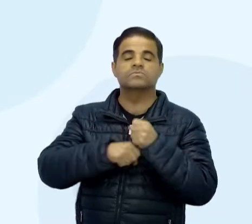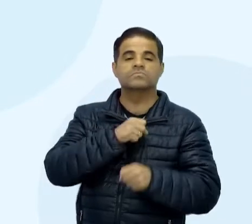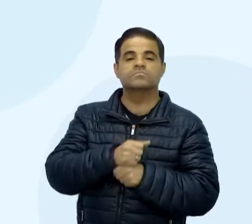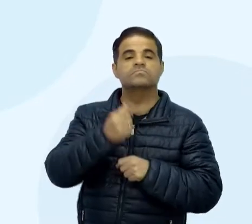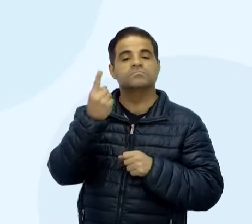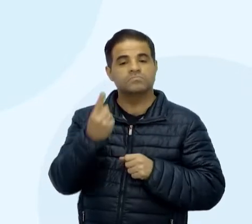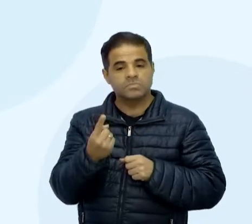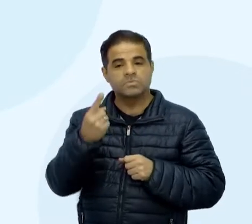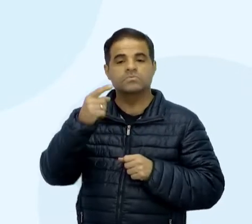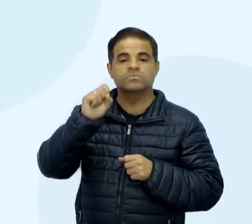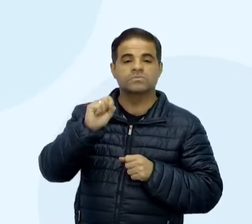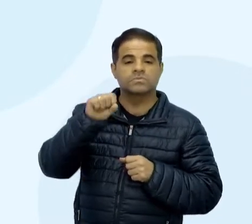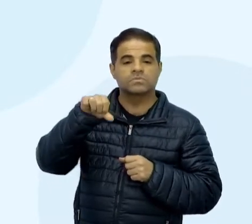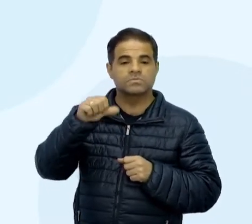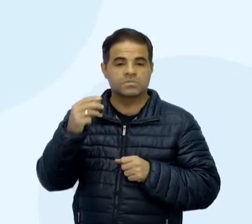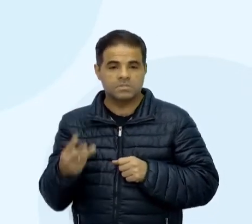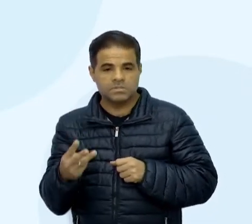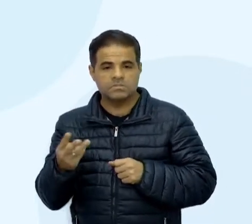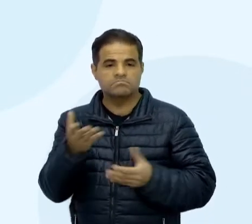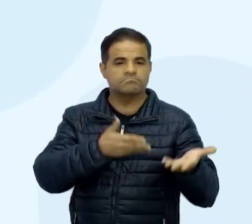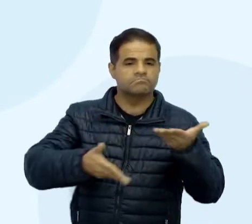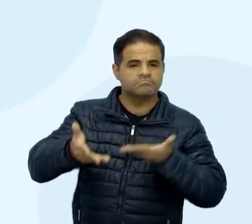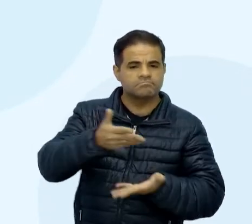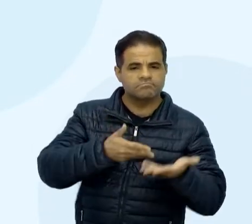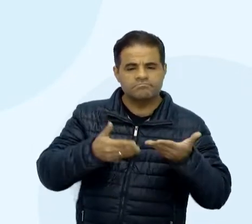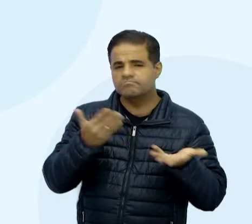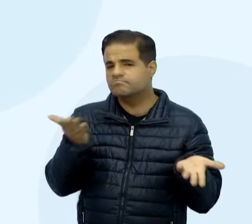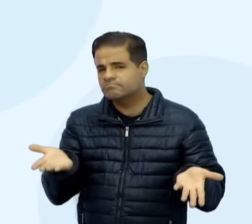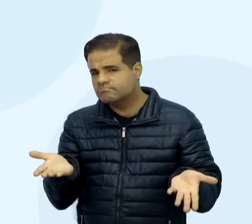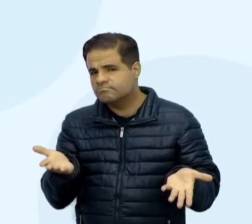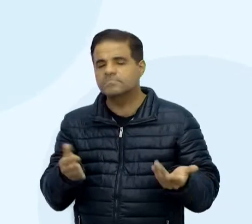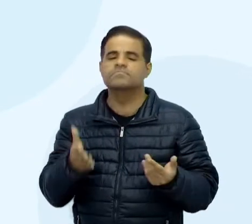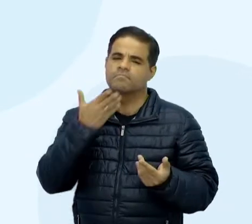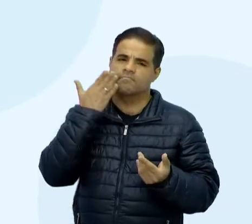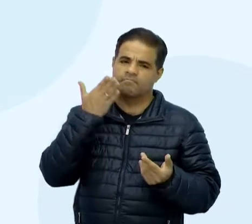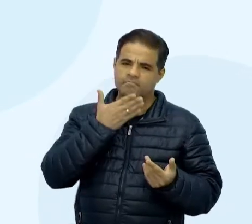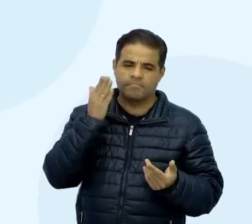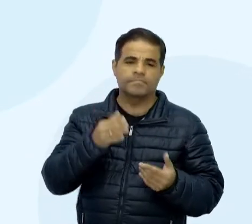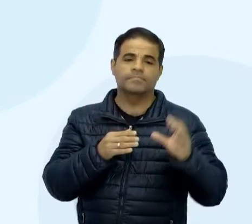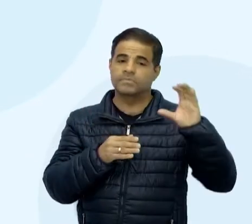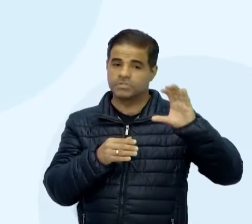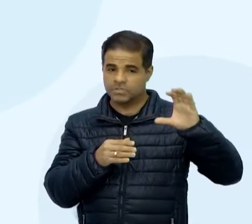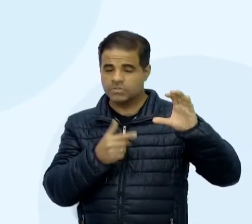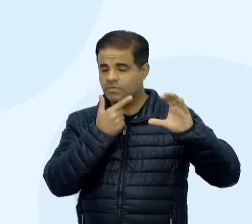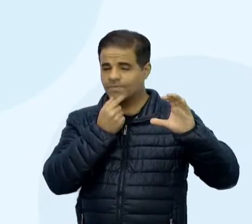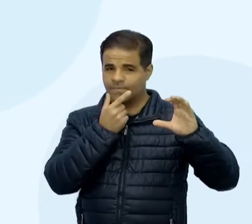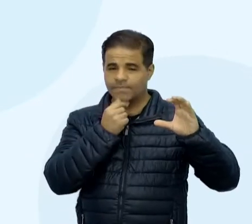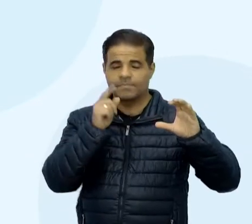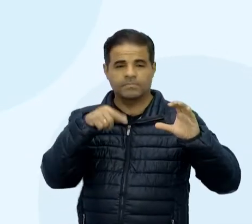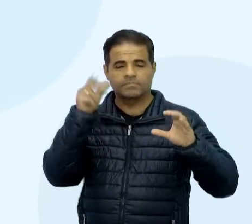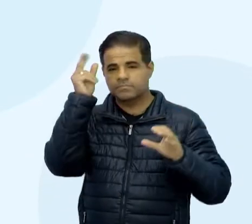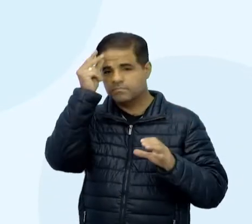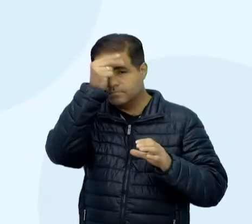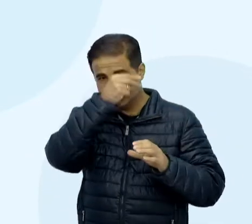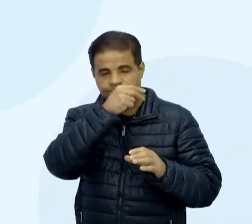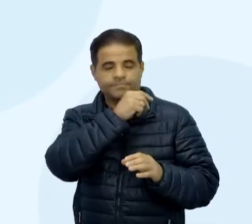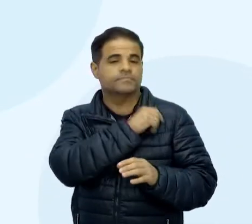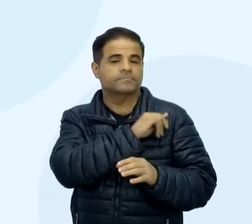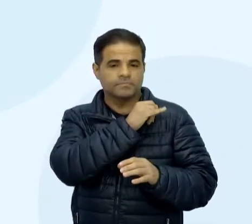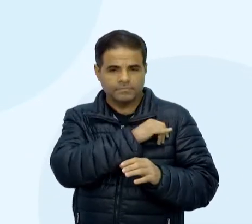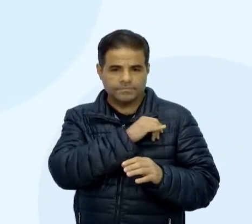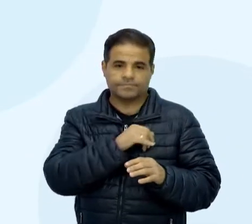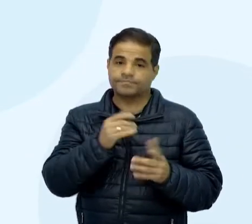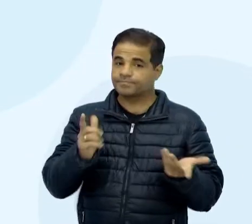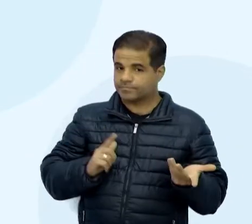1893. Qual que é a relação entre as duas imagens? Bem fácil, né? Nós temos o Cândido Barata, né, que era o prefeito do Rio de Janeiro, como ele